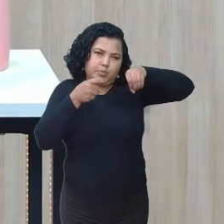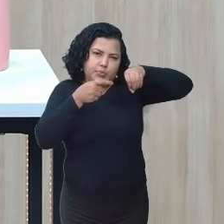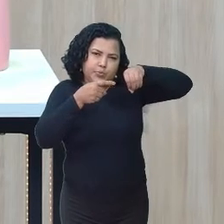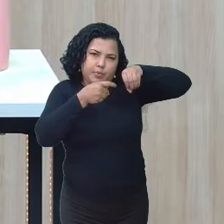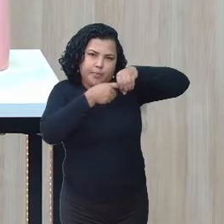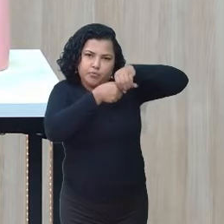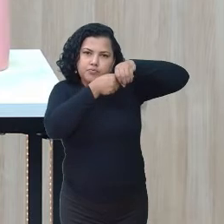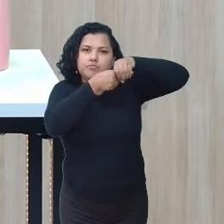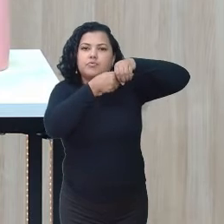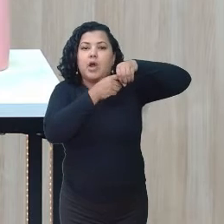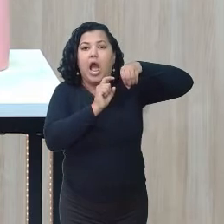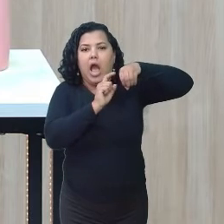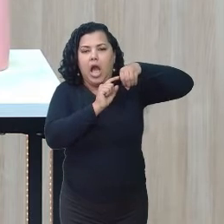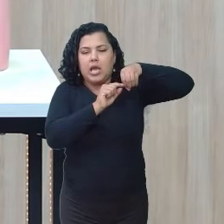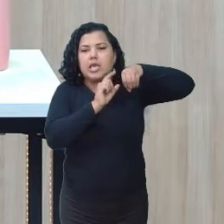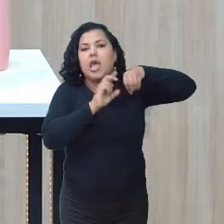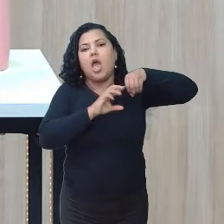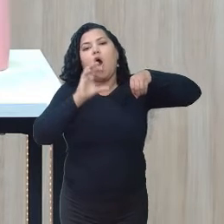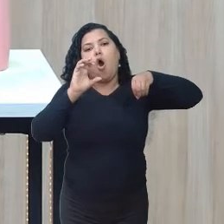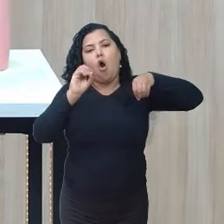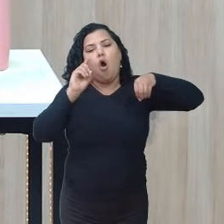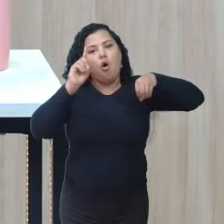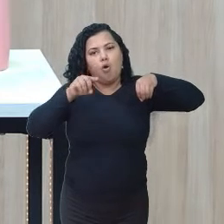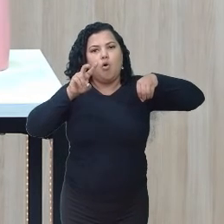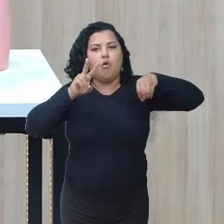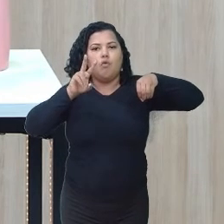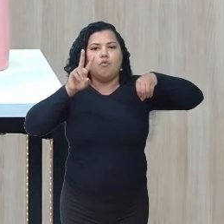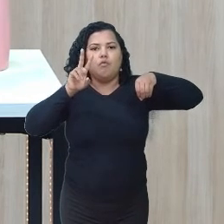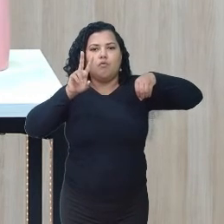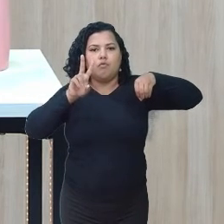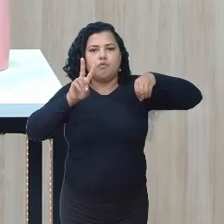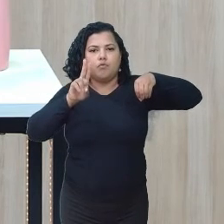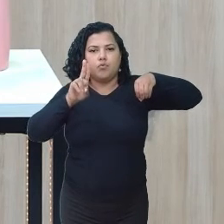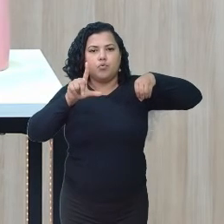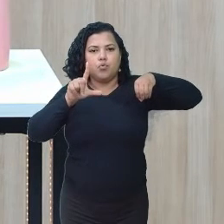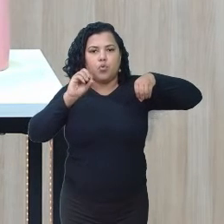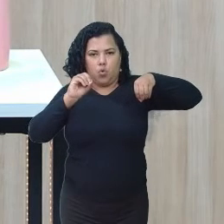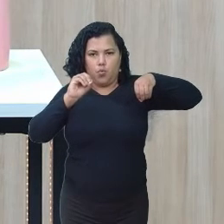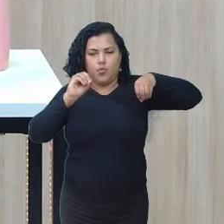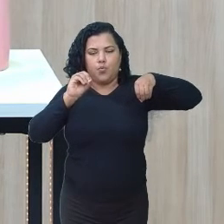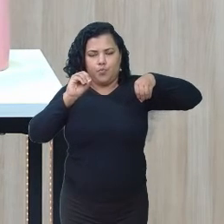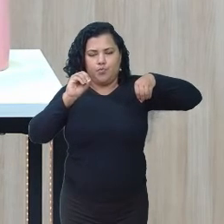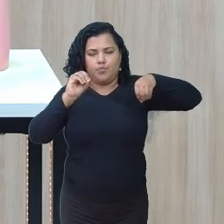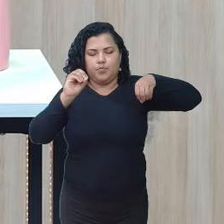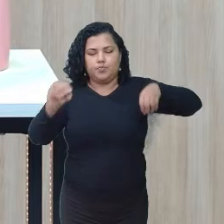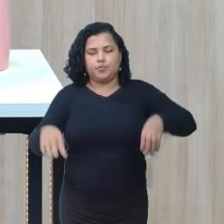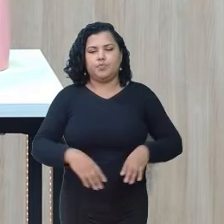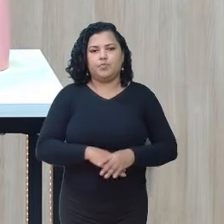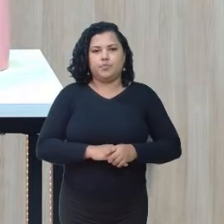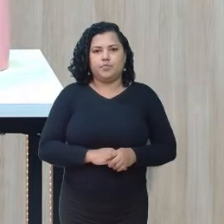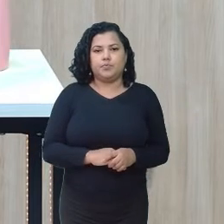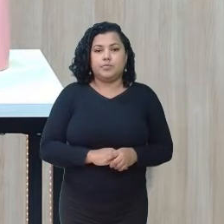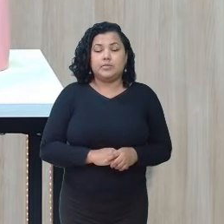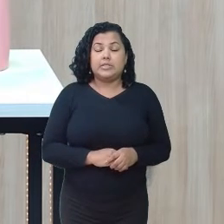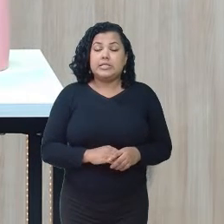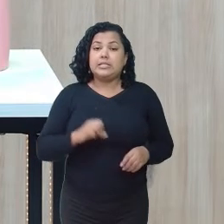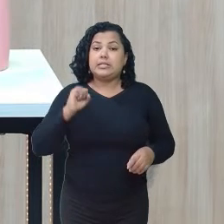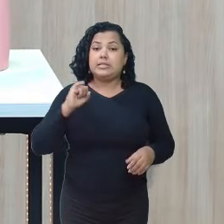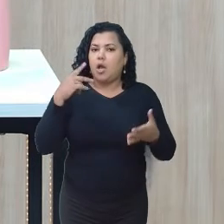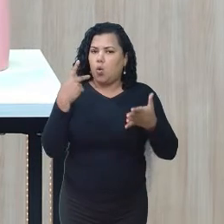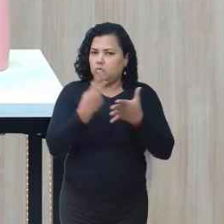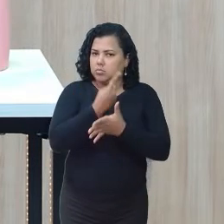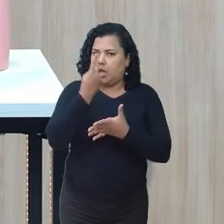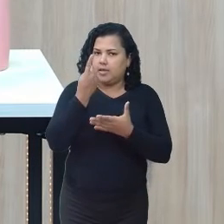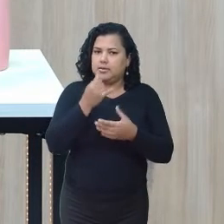ovócitos. Ele só recebe esse nome de óvulo quando ele é fecundado por um espermatozoide. Quando ocorre